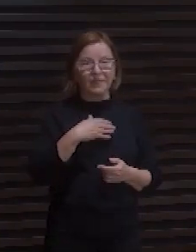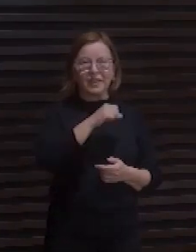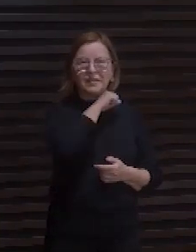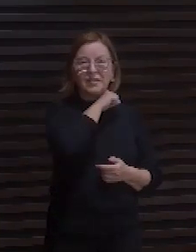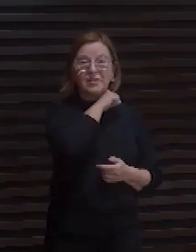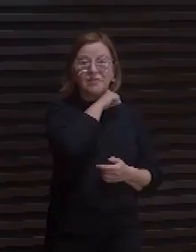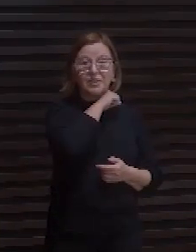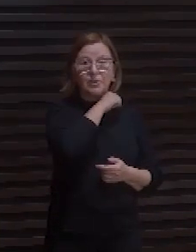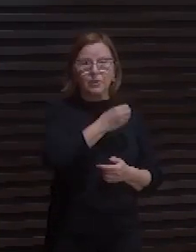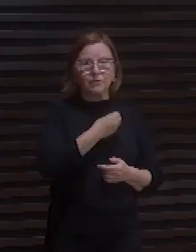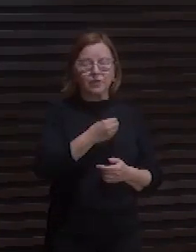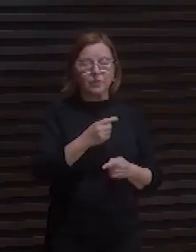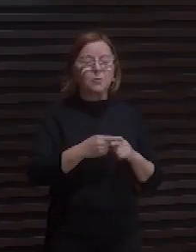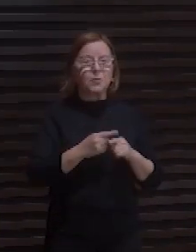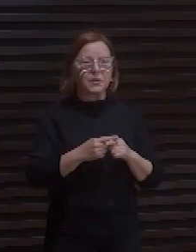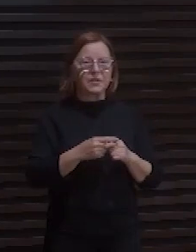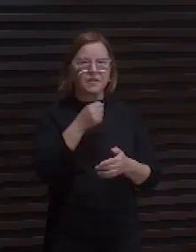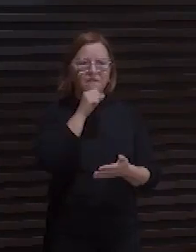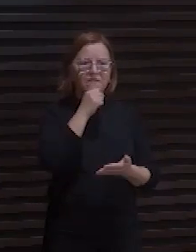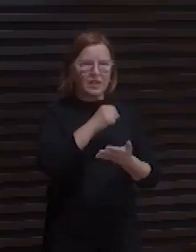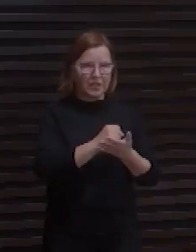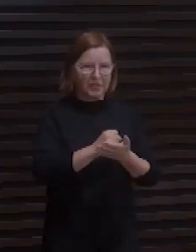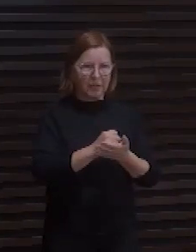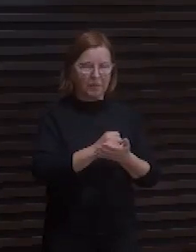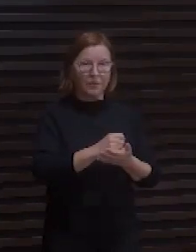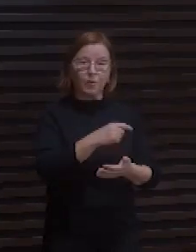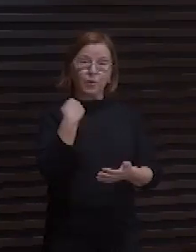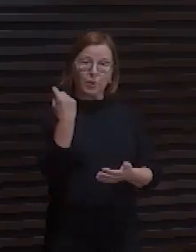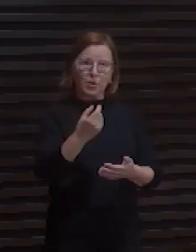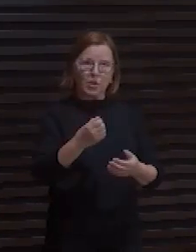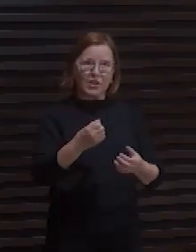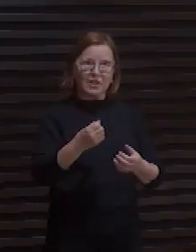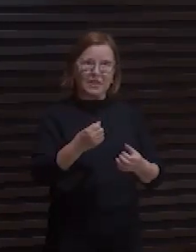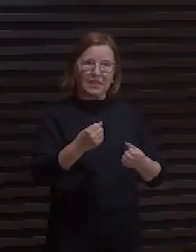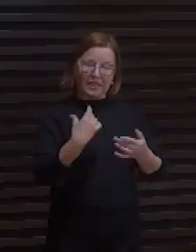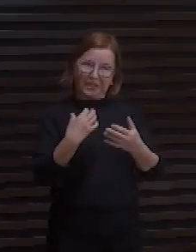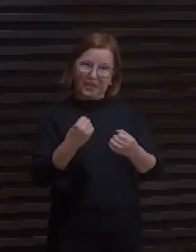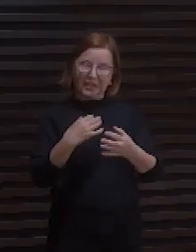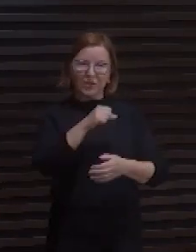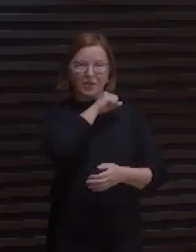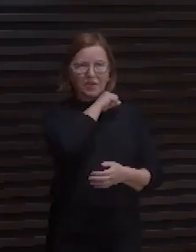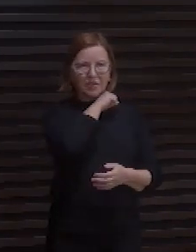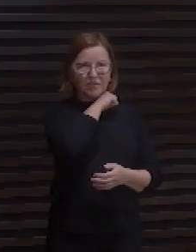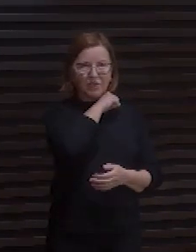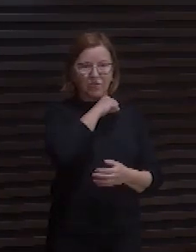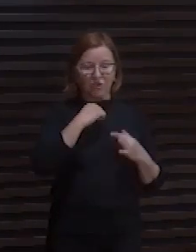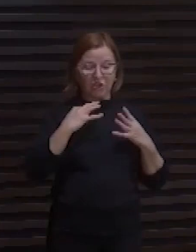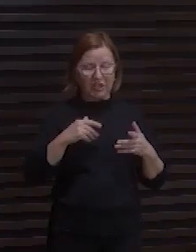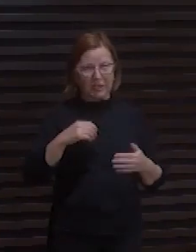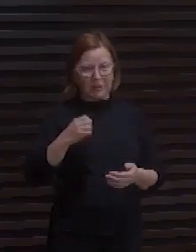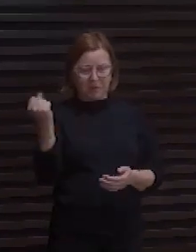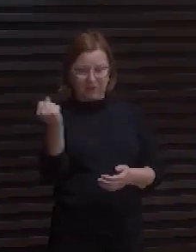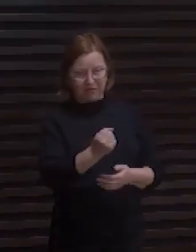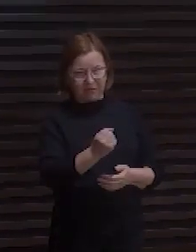Velho Testamento, nós fomos ensinados de que o sacrifício era de animais mortos,